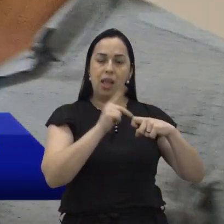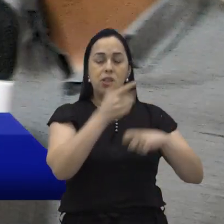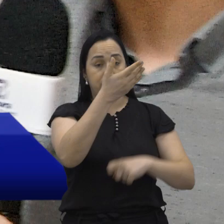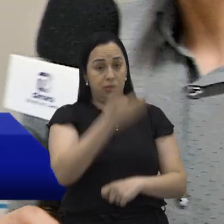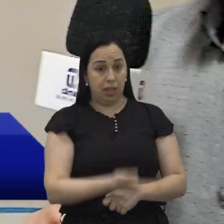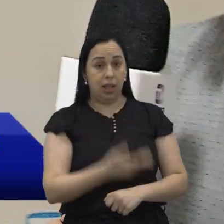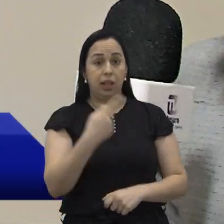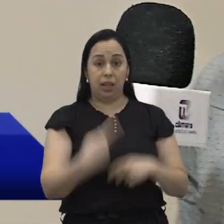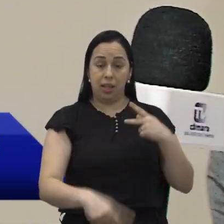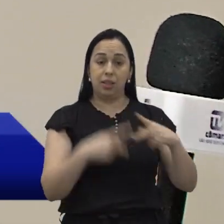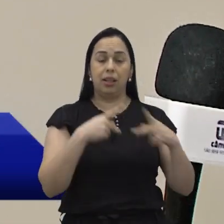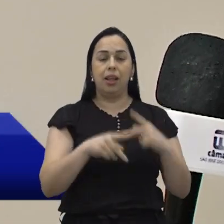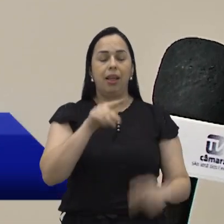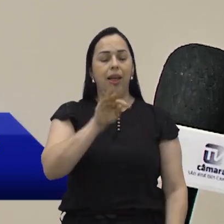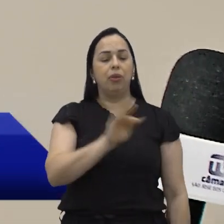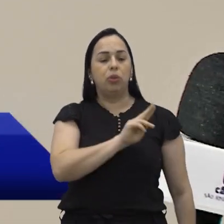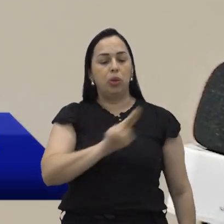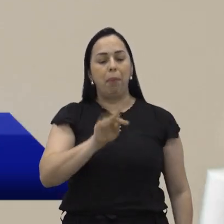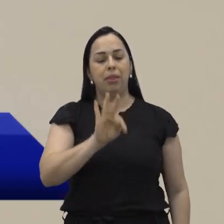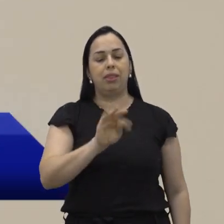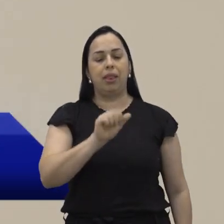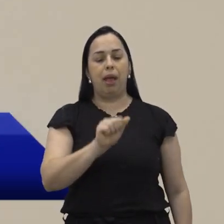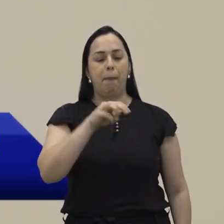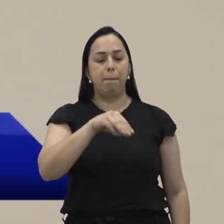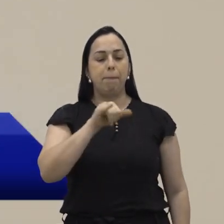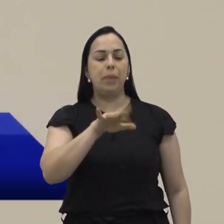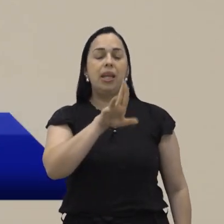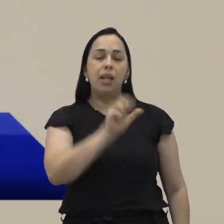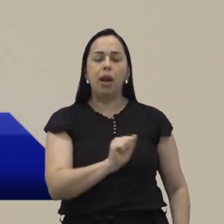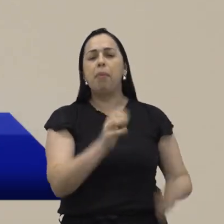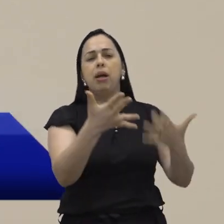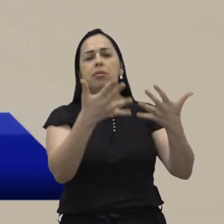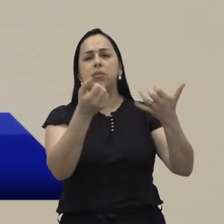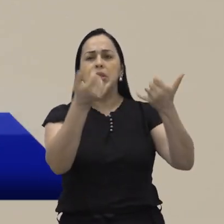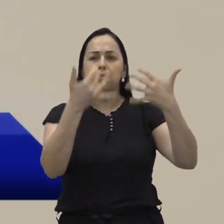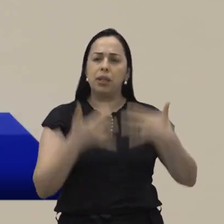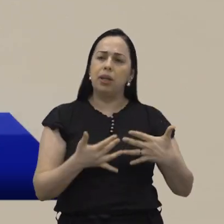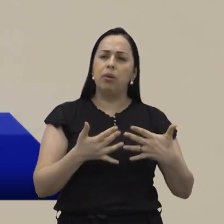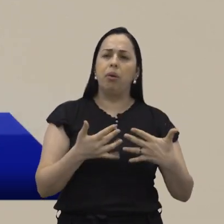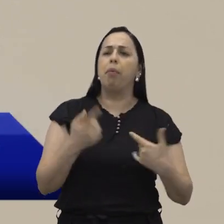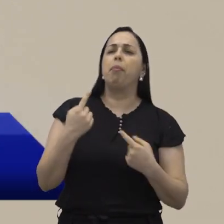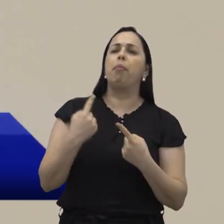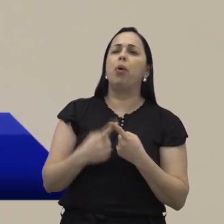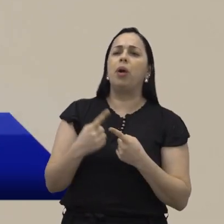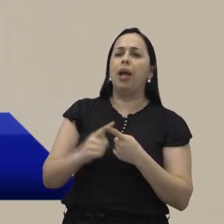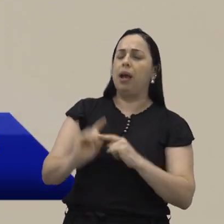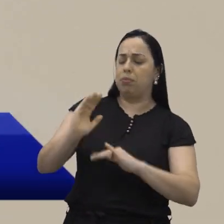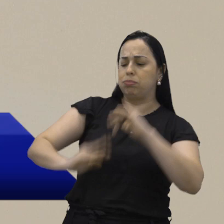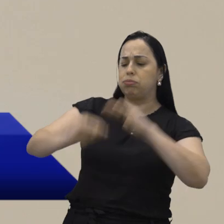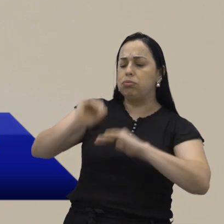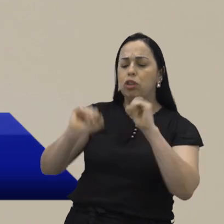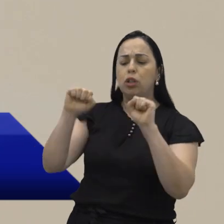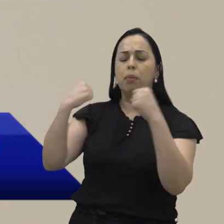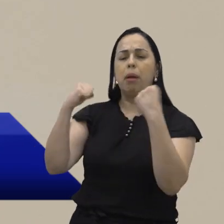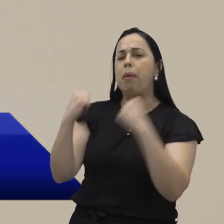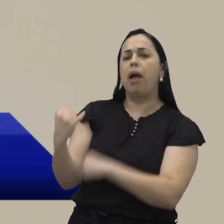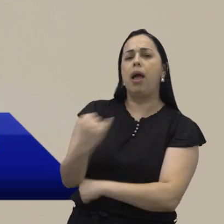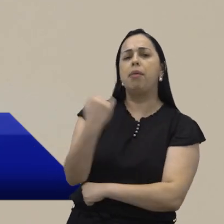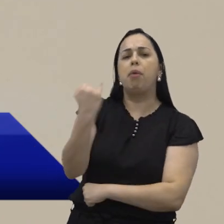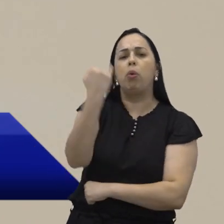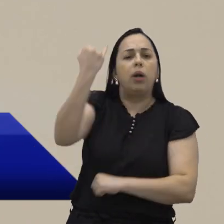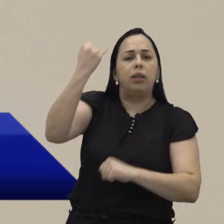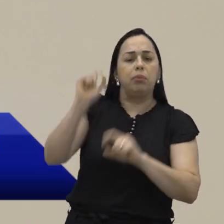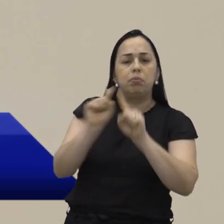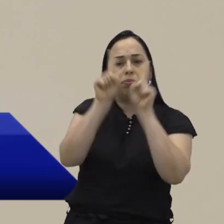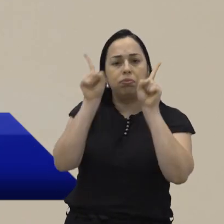que é pediatra aqui em São José dos Campos. Tamira, muito obrigado pela sua entrevista. Conta pra gente então, qual é a importância das atividades